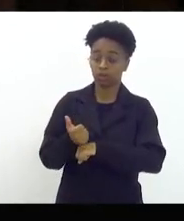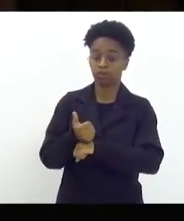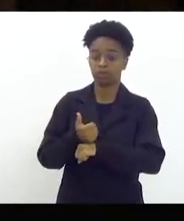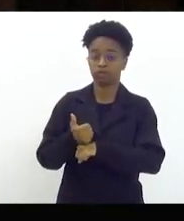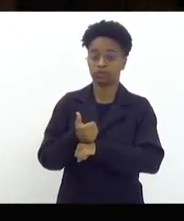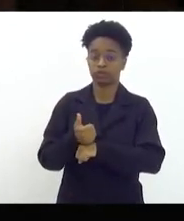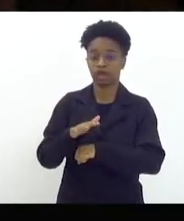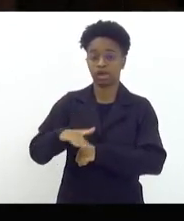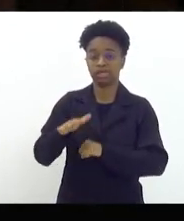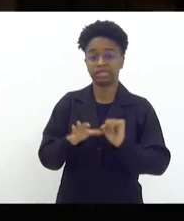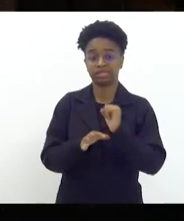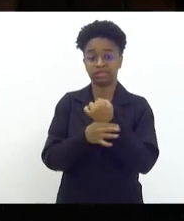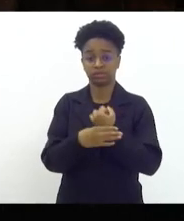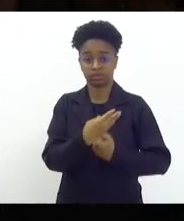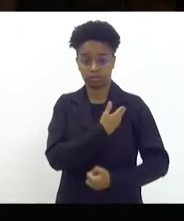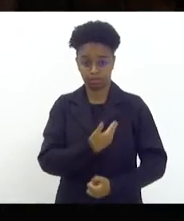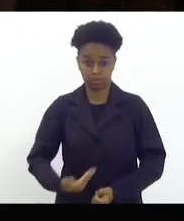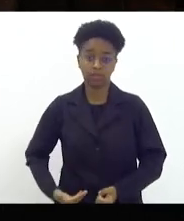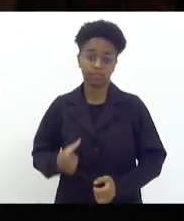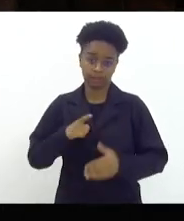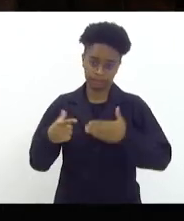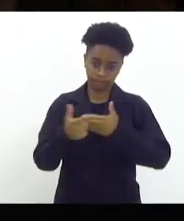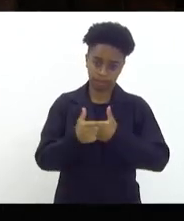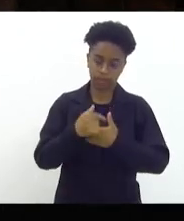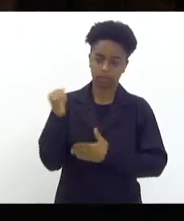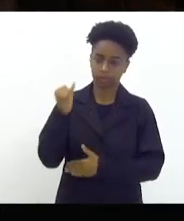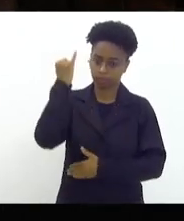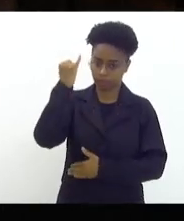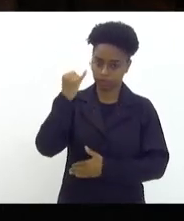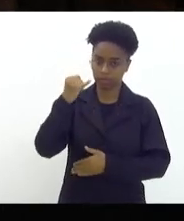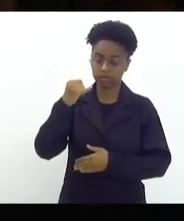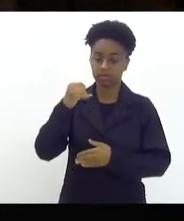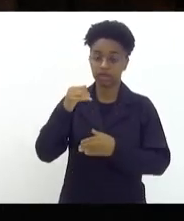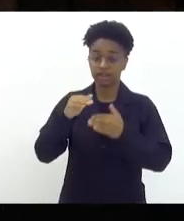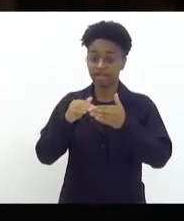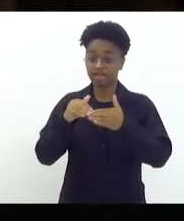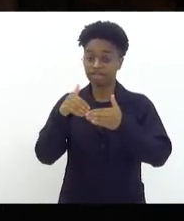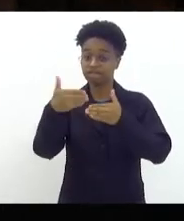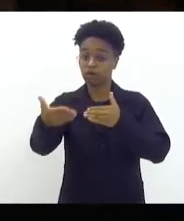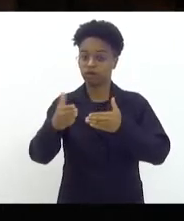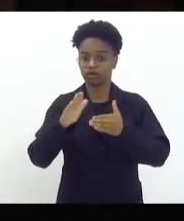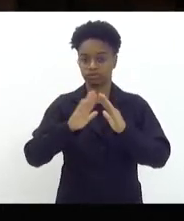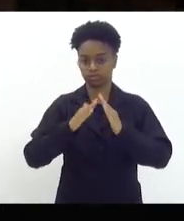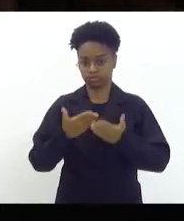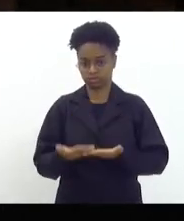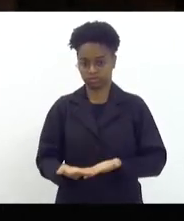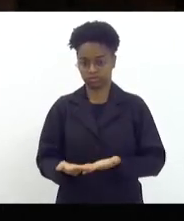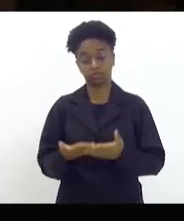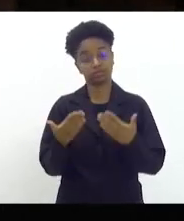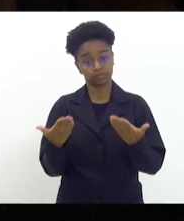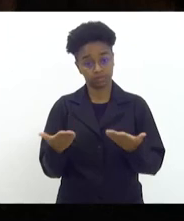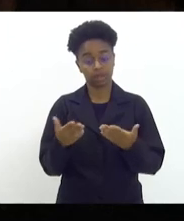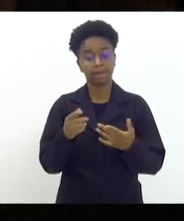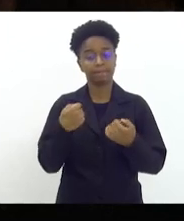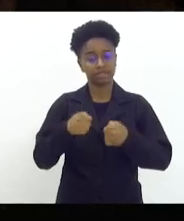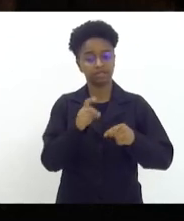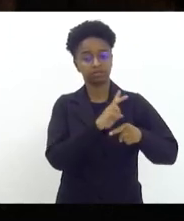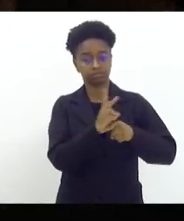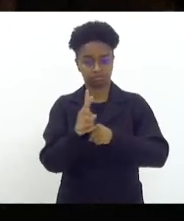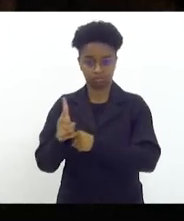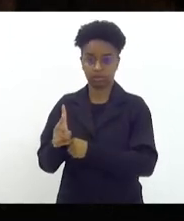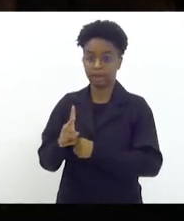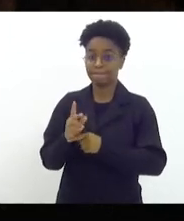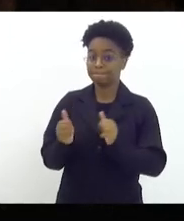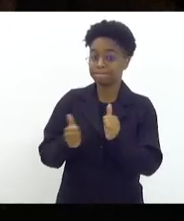Segurança Pública cumpre um papel muito importante na porta da escola para fora re a patrulha no entorno